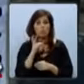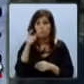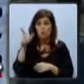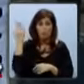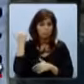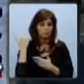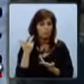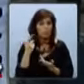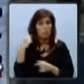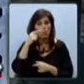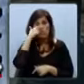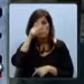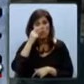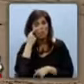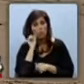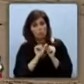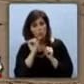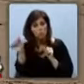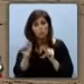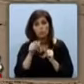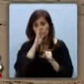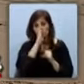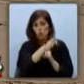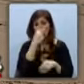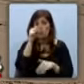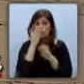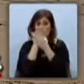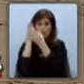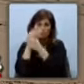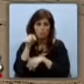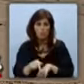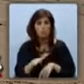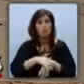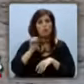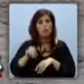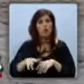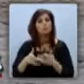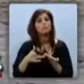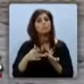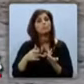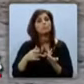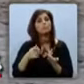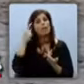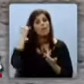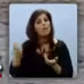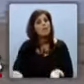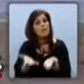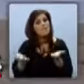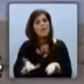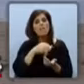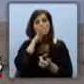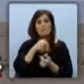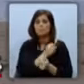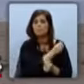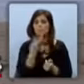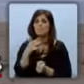o único sobrevivente única testemunha ocular e único arguido neste processo resultante da iniciativa dos familiares das seis vítimas